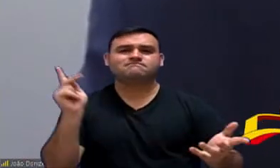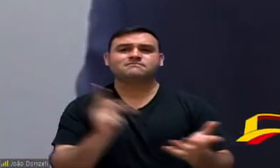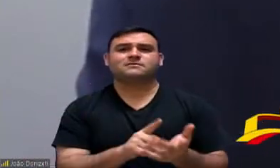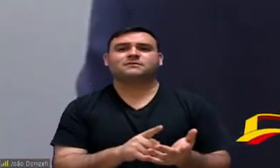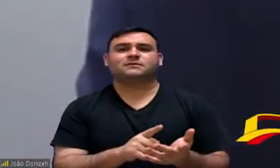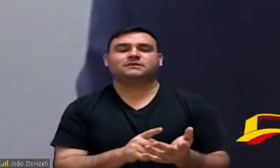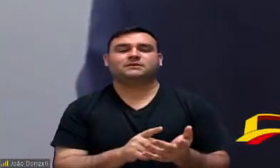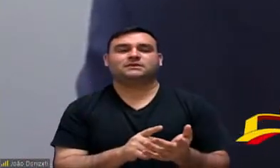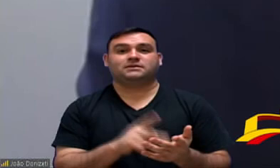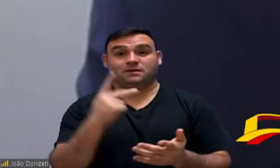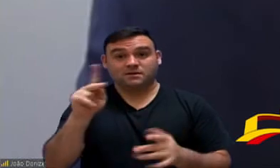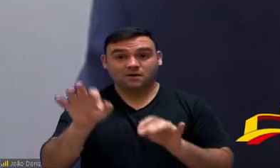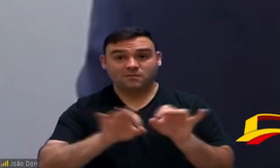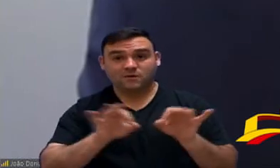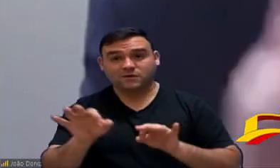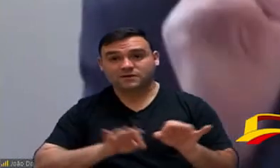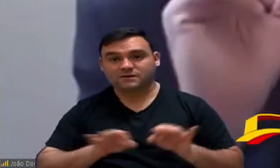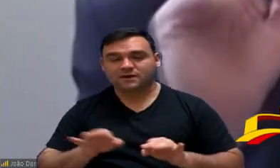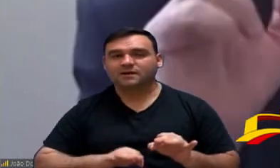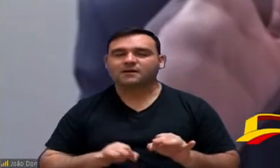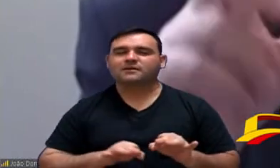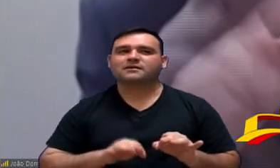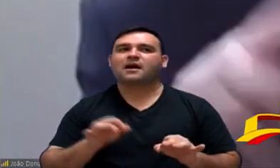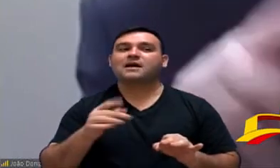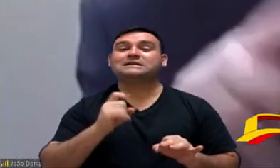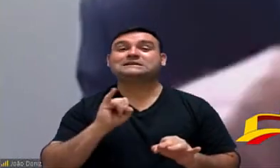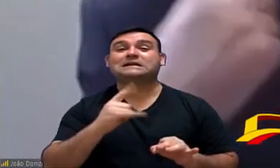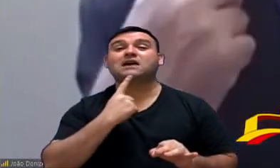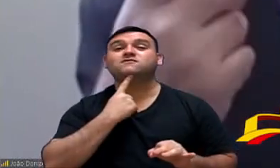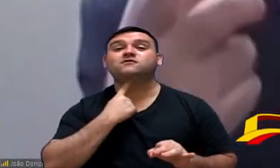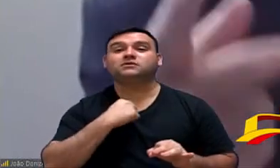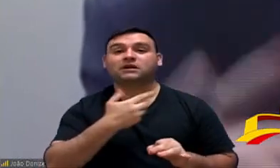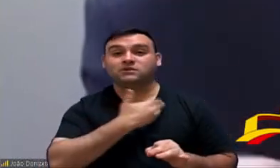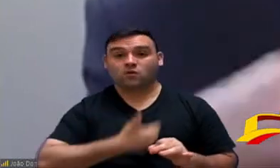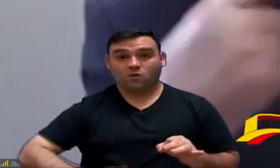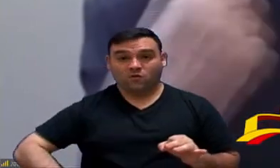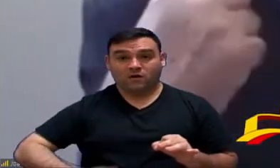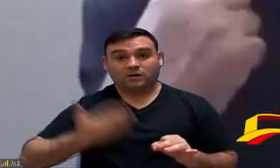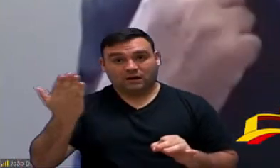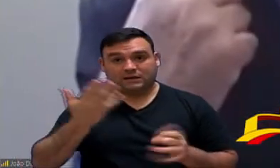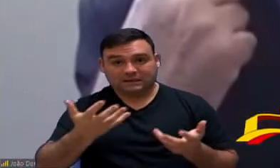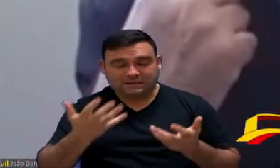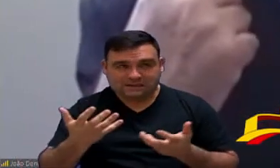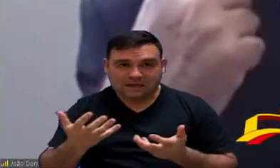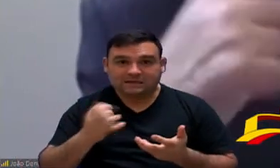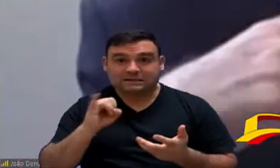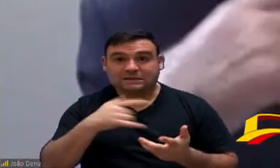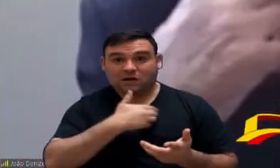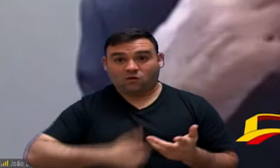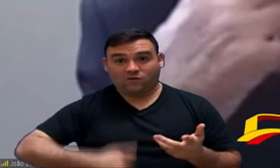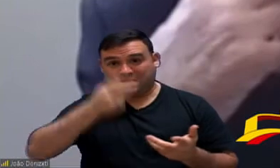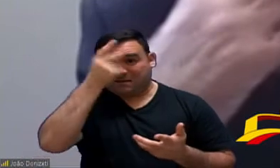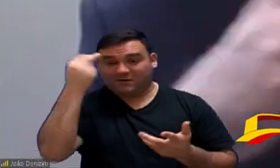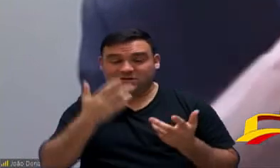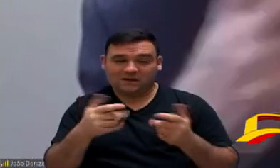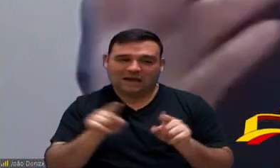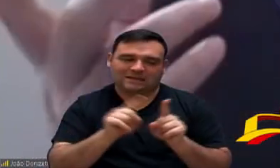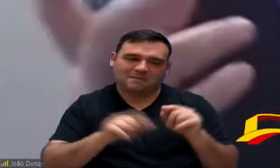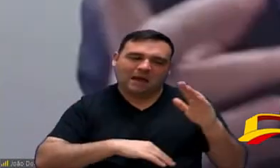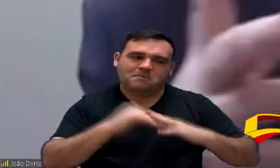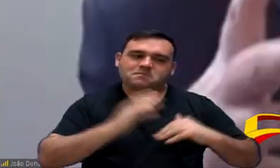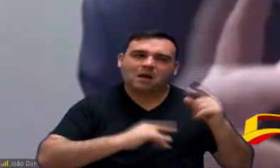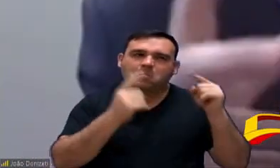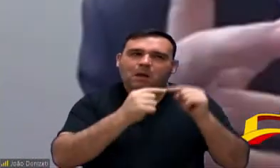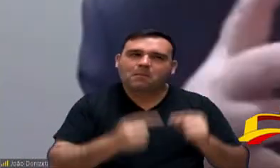é um projeto, havendo vontade política, havendo ações de